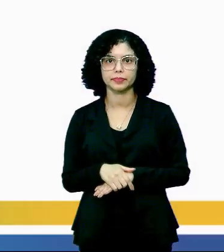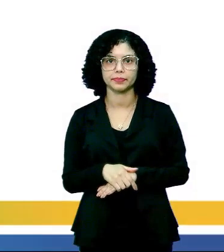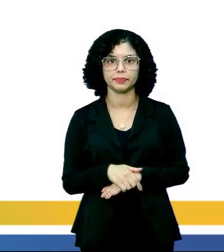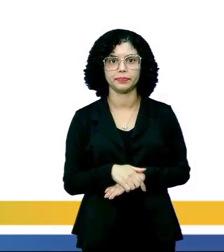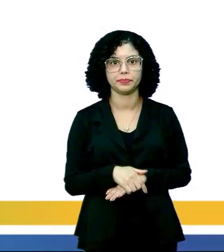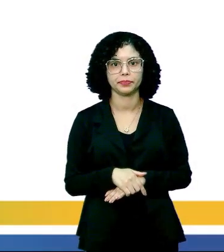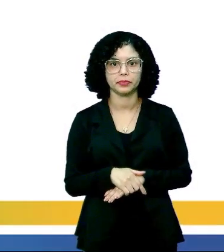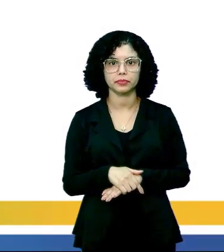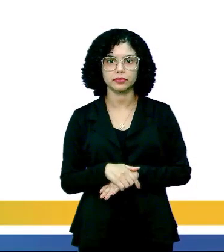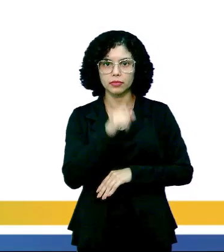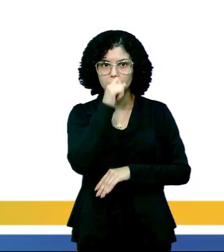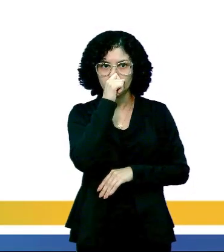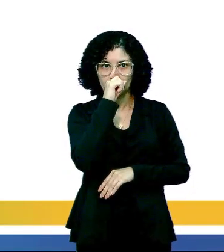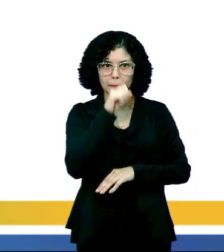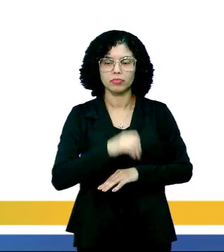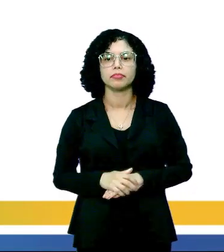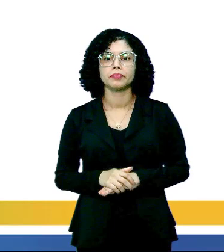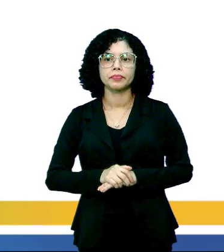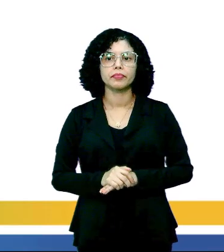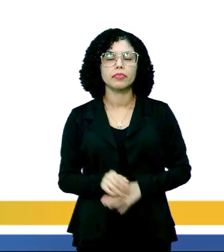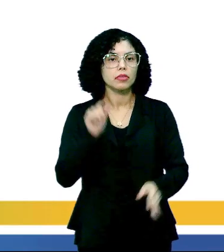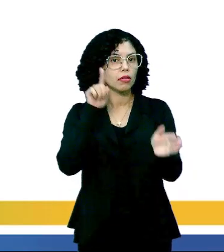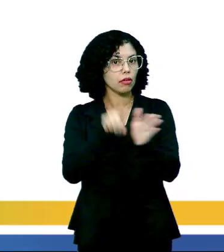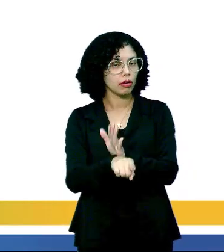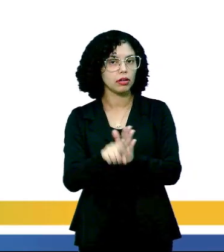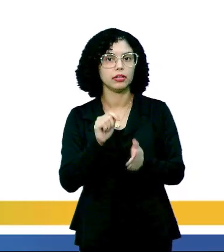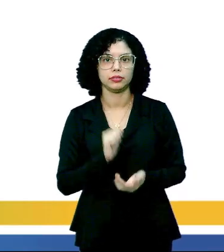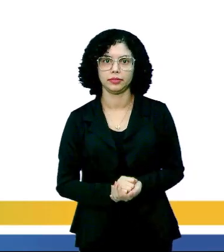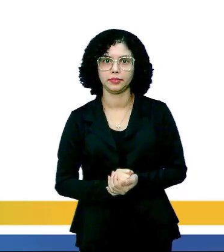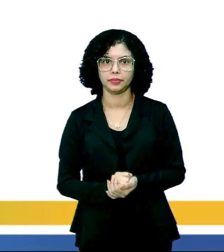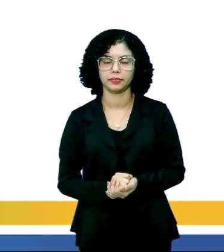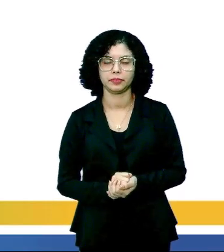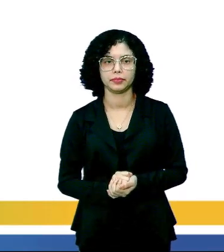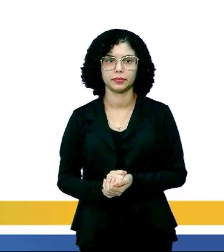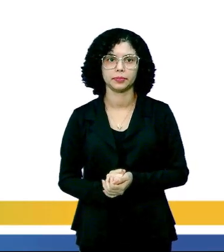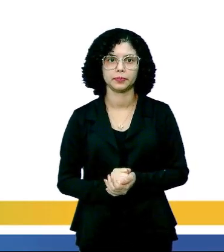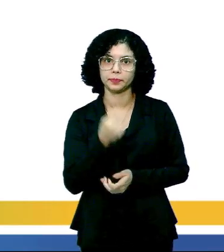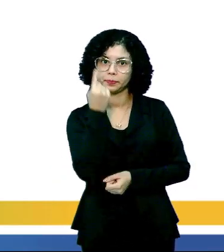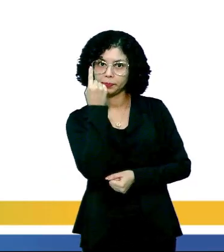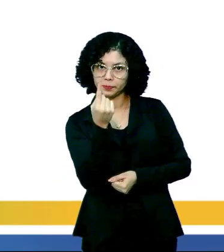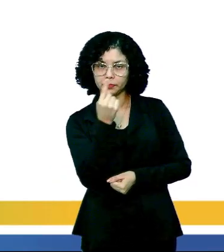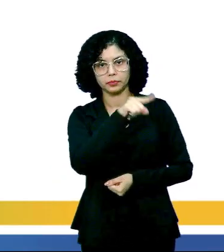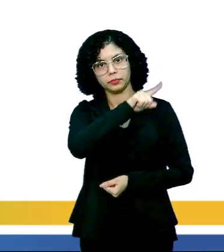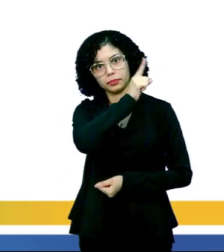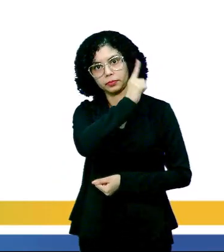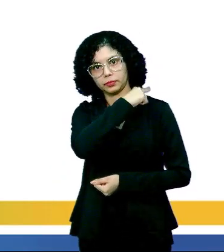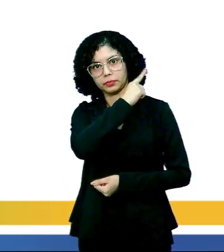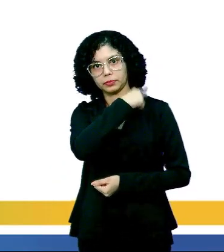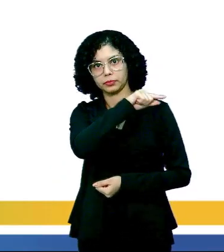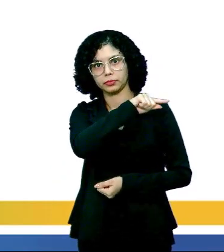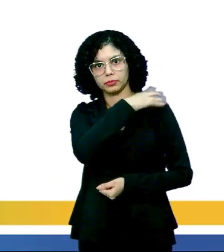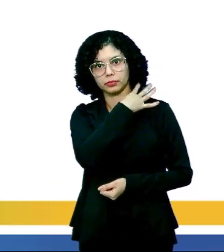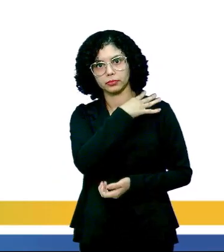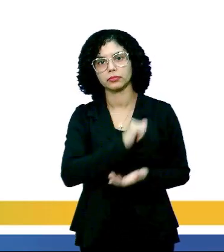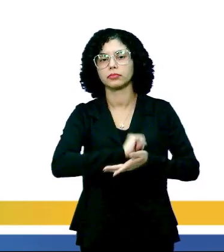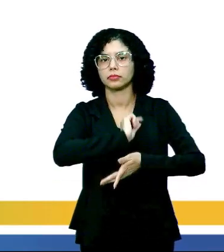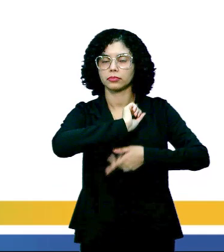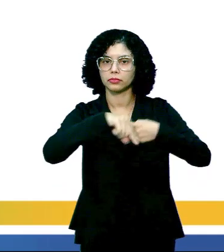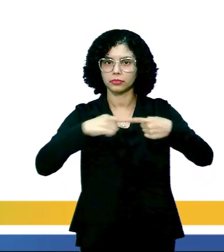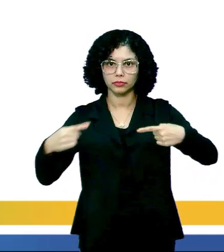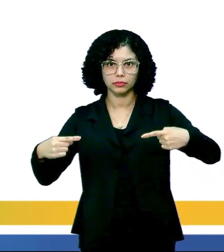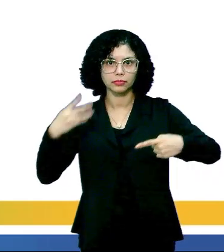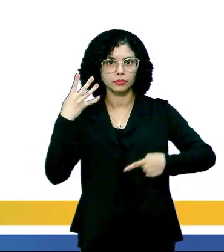só. Então essa questão vocês conseguem encontrar no livro 1, tá? É a questão número 4, está lá na